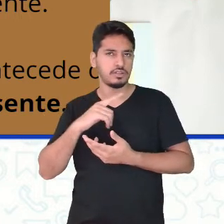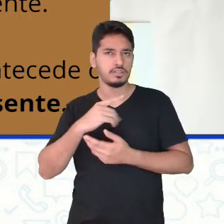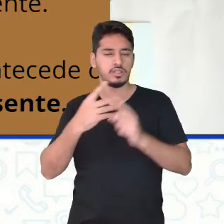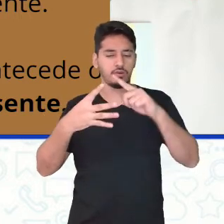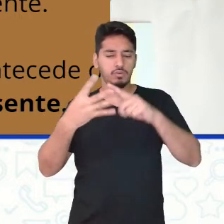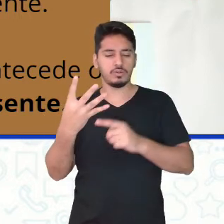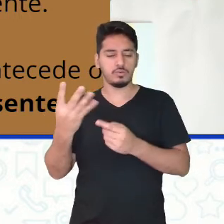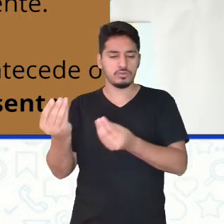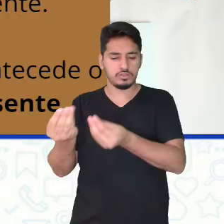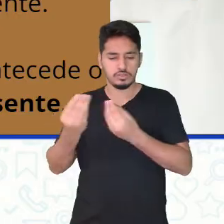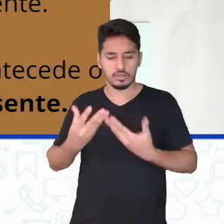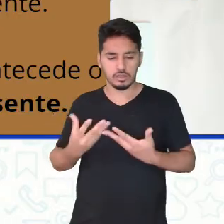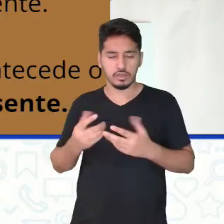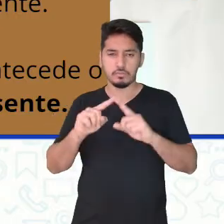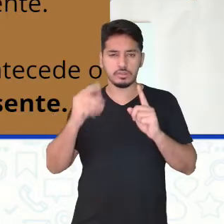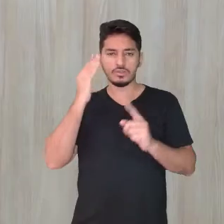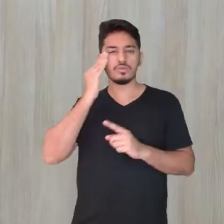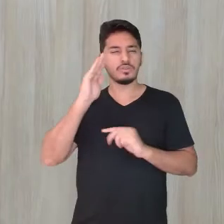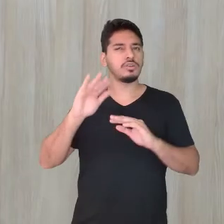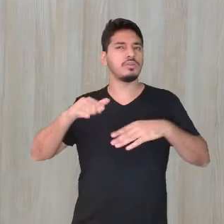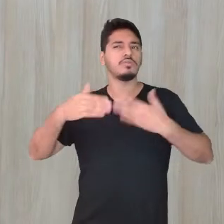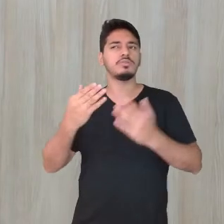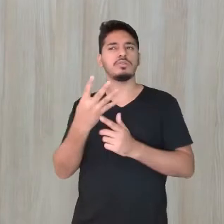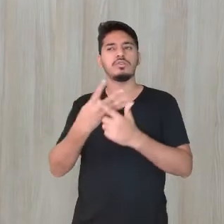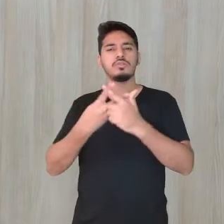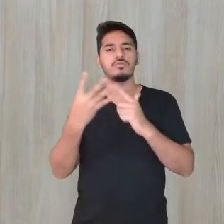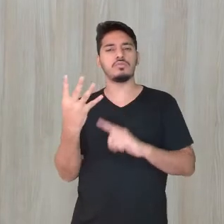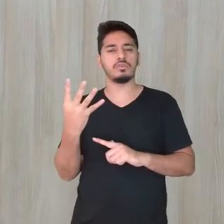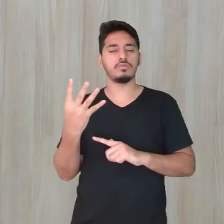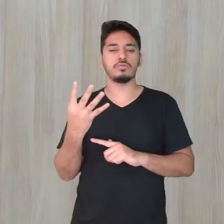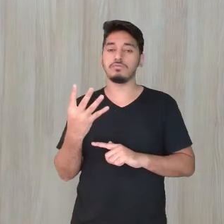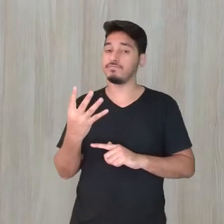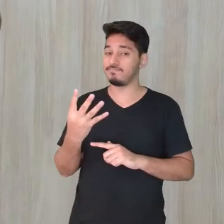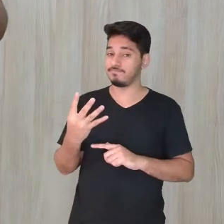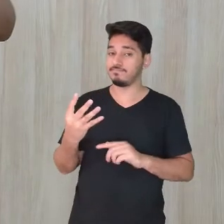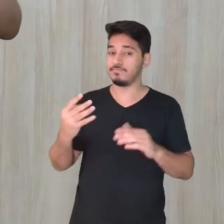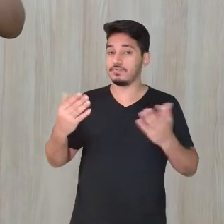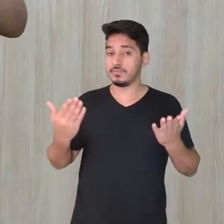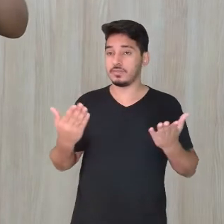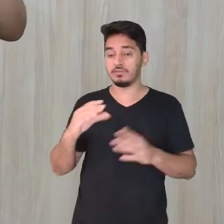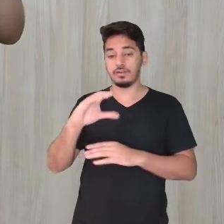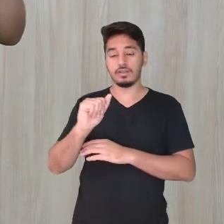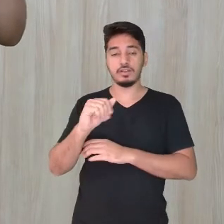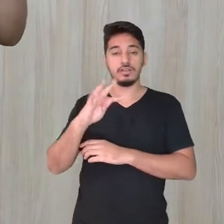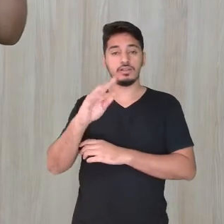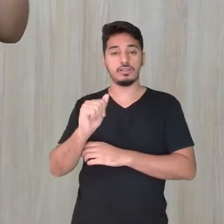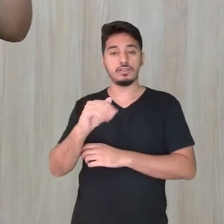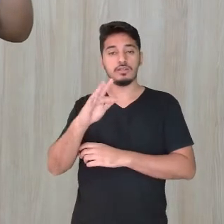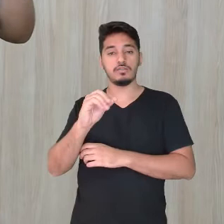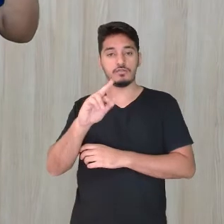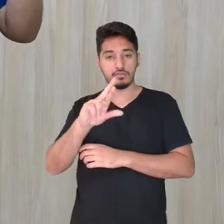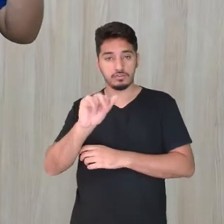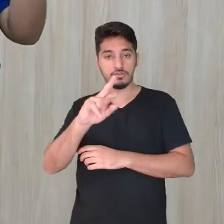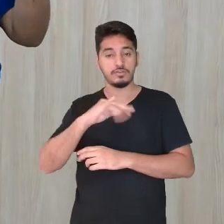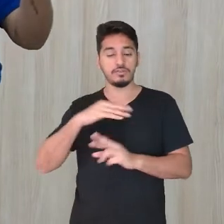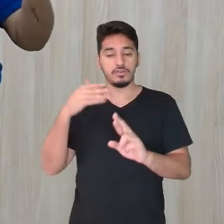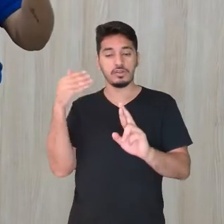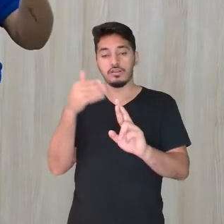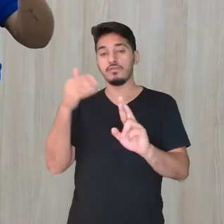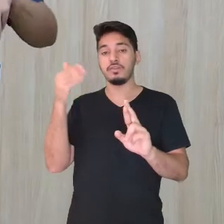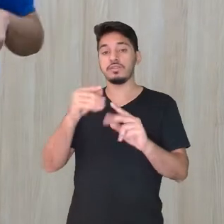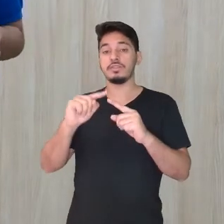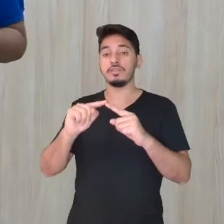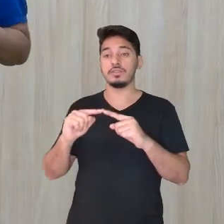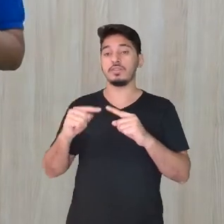4 coisas, mas eu não sei o que essas 4 coisas são. Então, a catáfora vai dar conta dessa referência que vem a